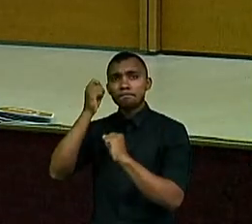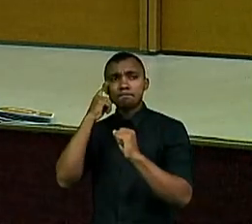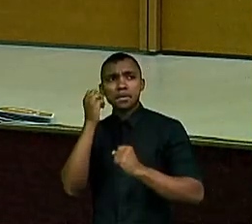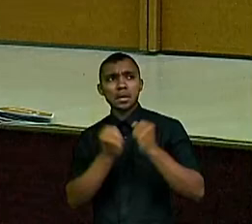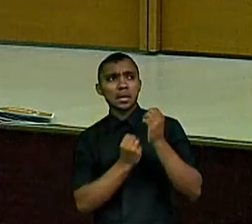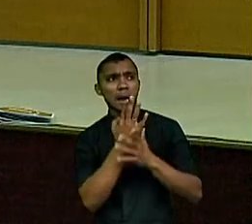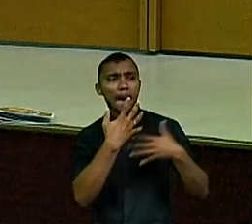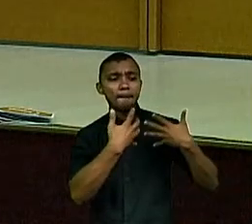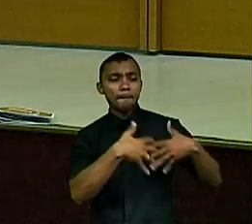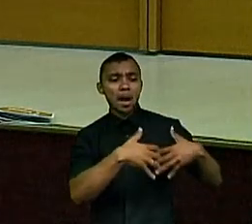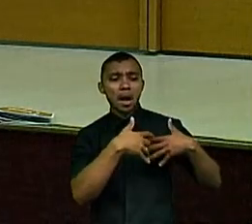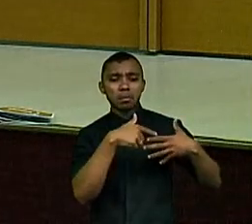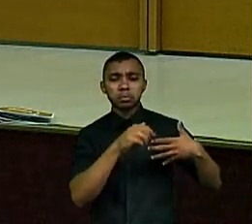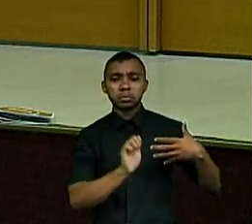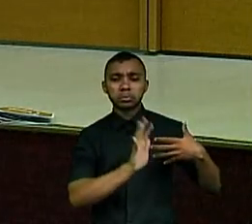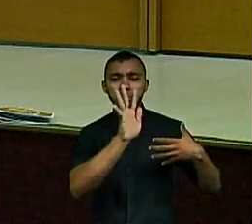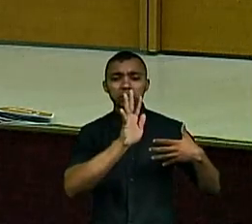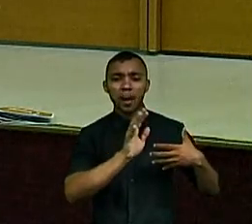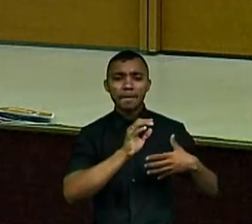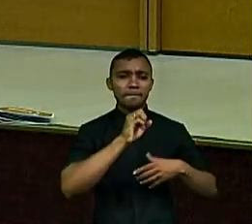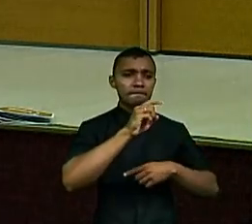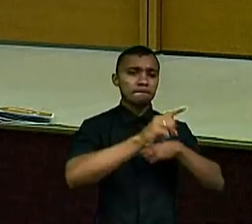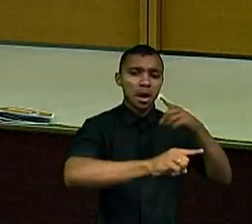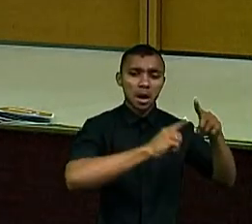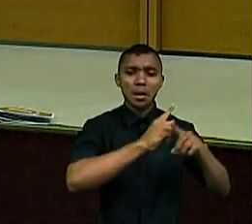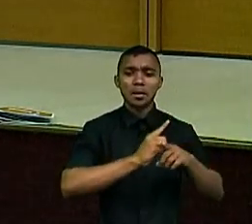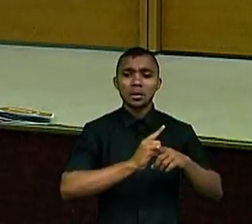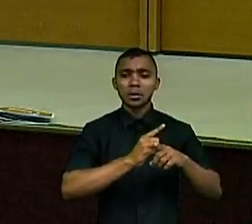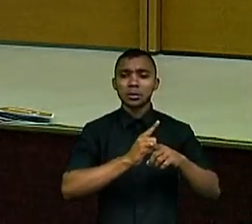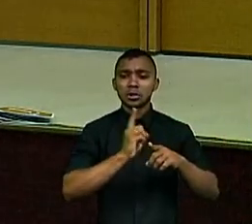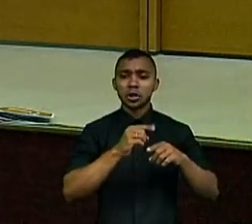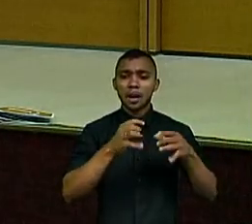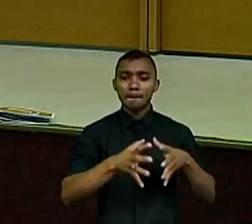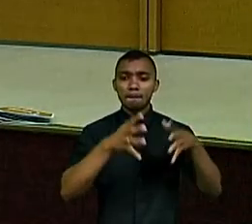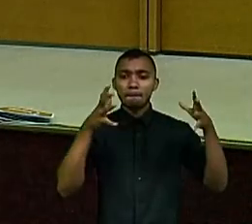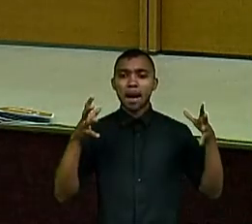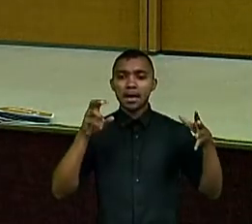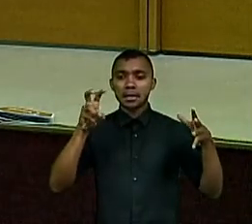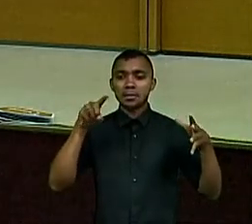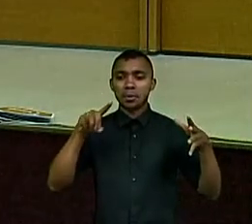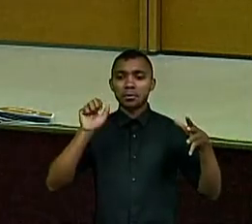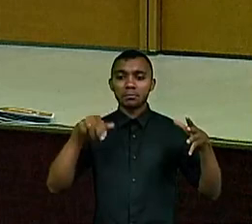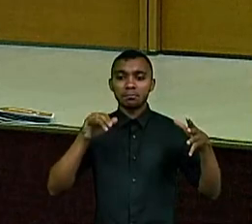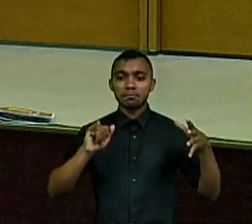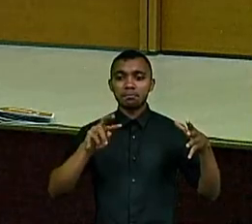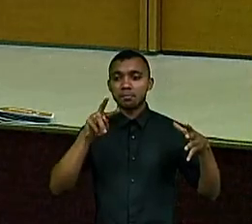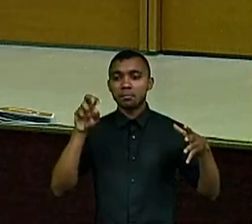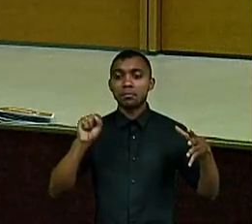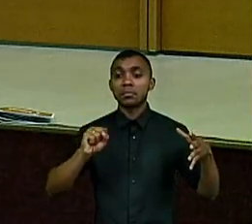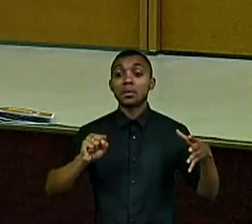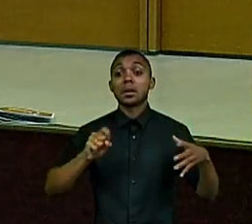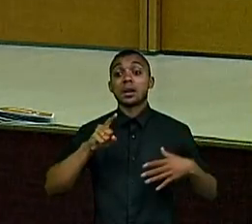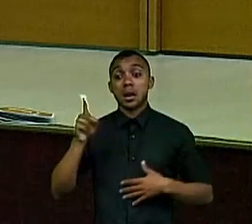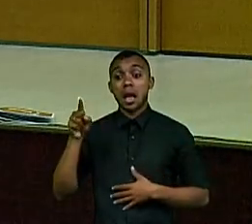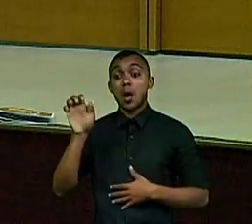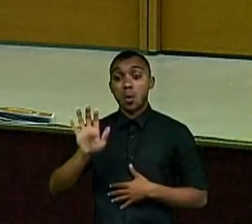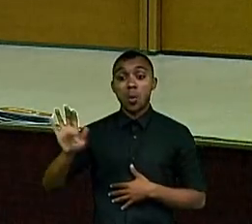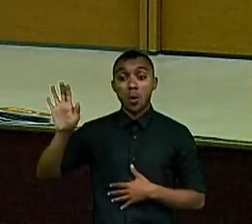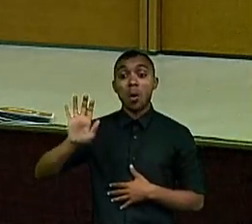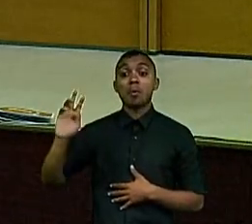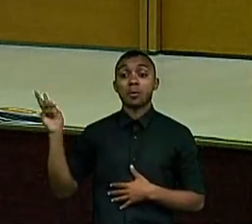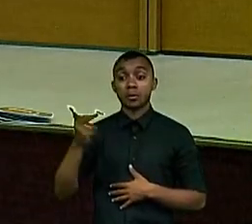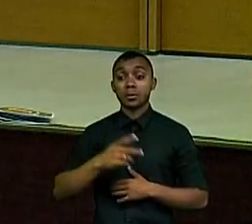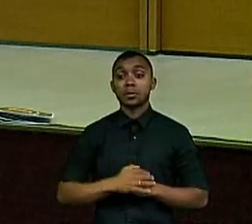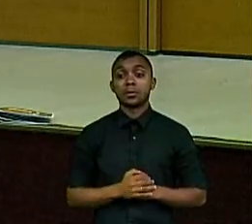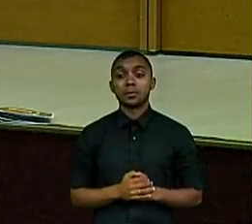apoio imagine vocês em 10 anos a população daqui é aumentar de 2 milhões e meio para 5 milhões que vai acontecer em Londres à época dobrou E